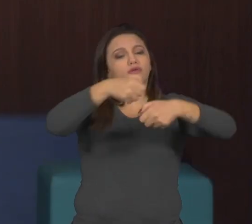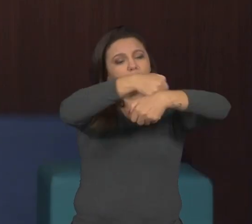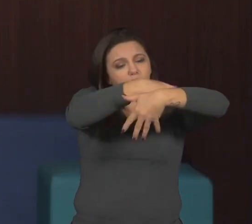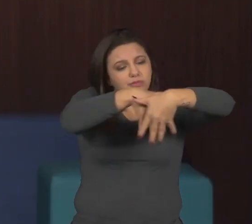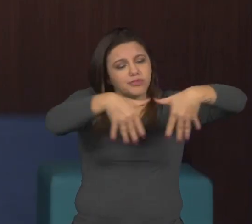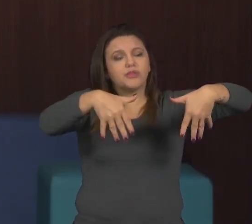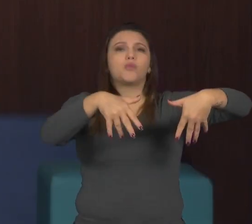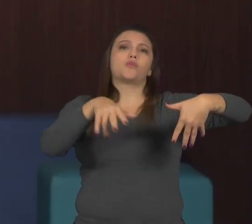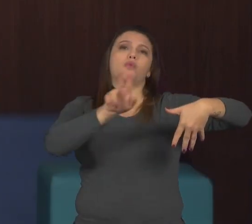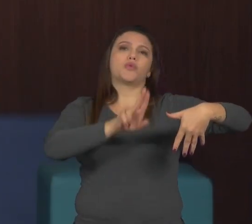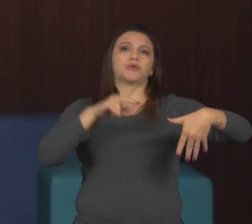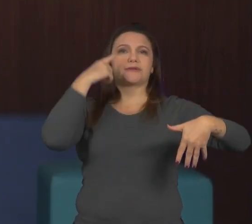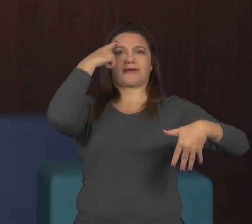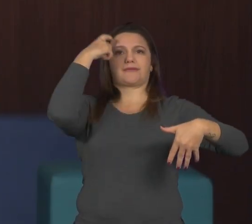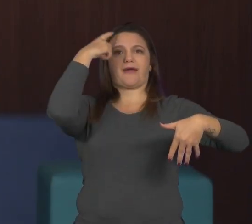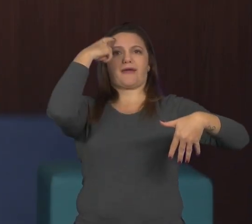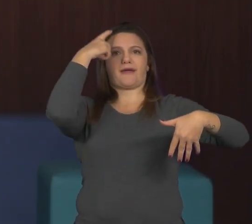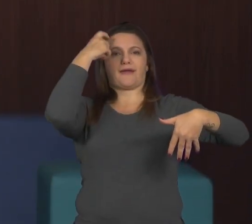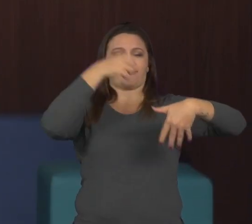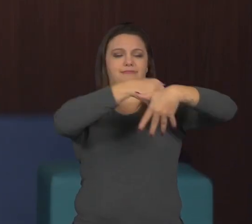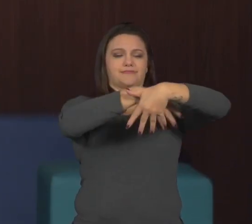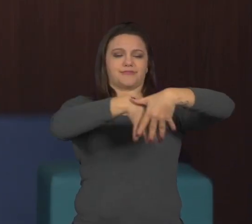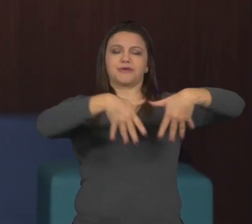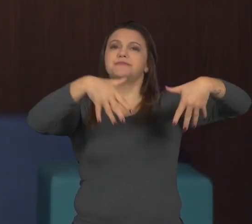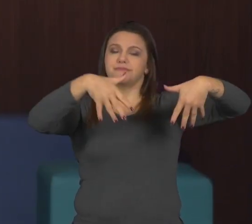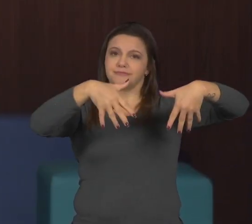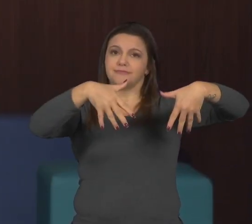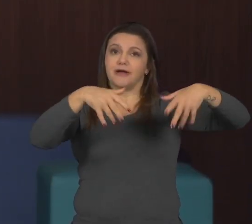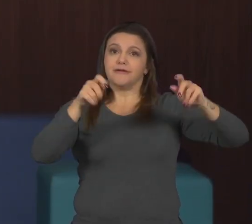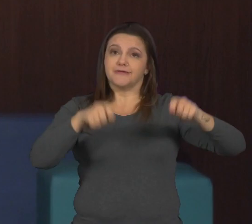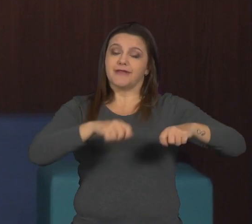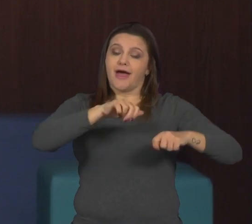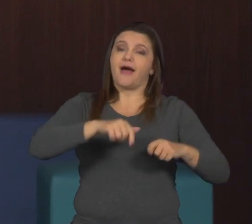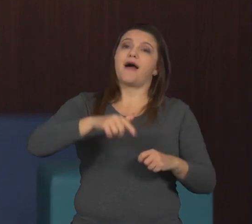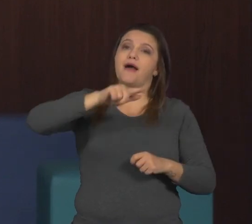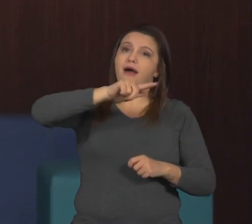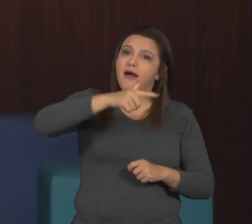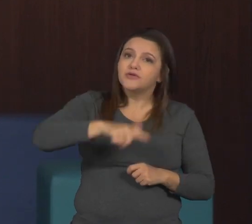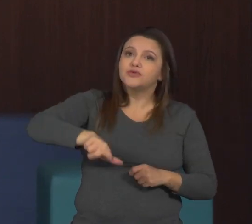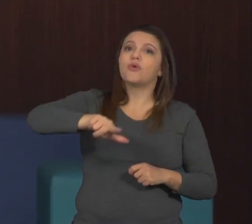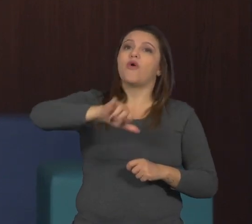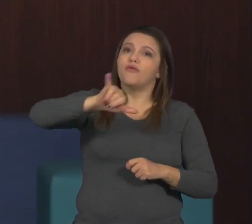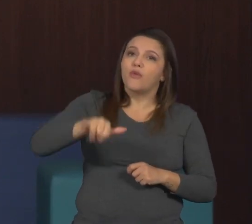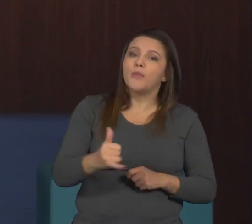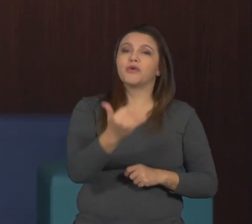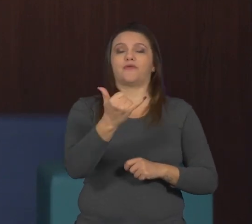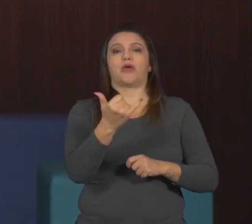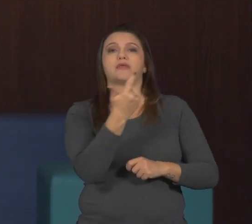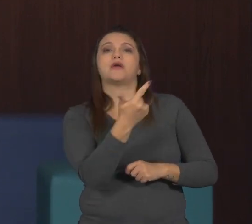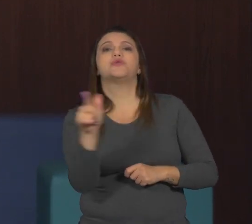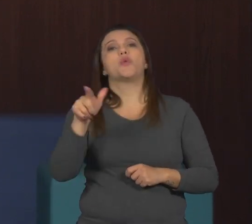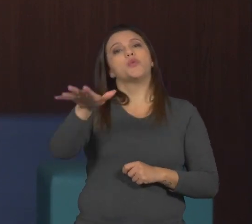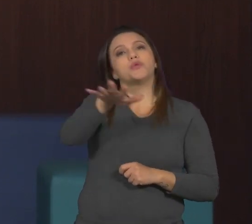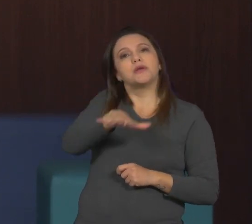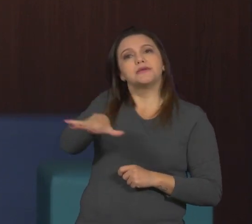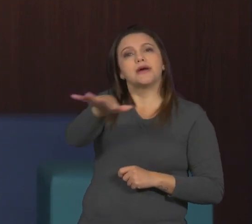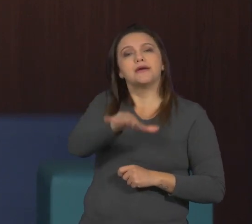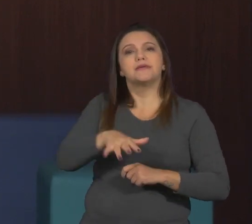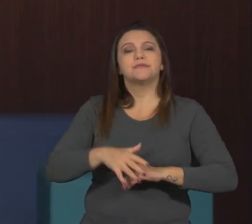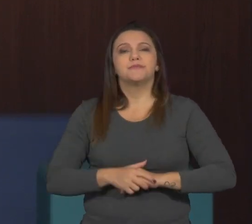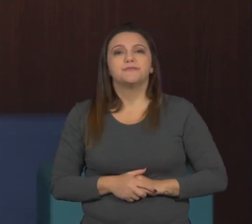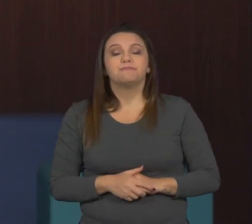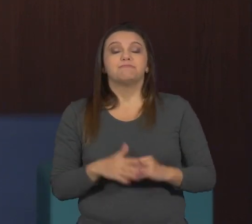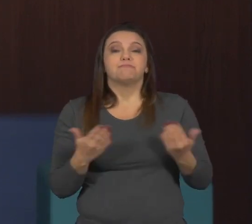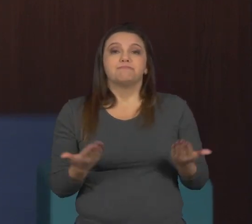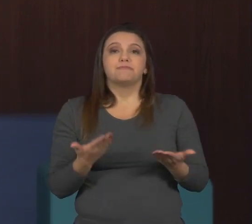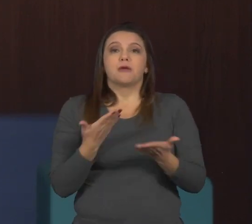que se mostraram ser genéricas o suficiente para ser aproveitadas em outros contextos. Mas nessa aula aqui